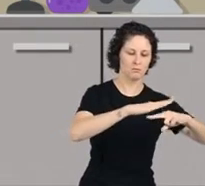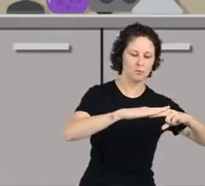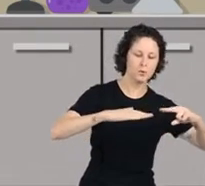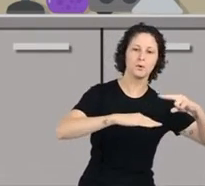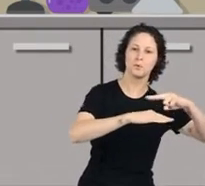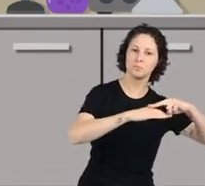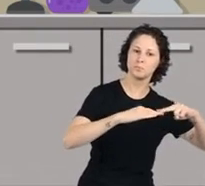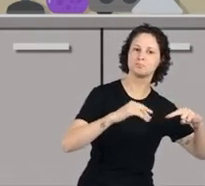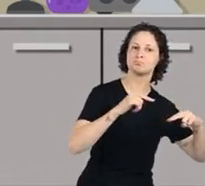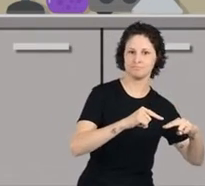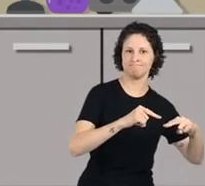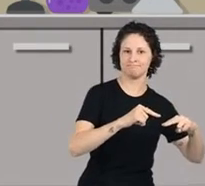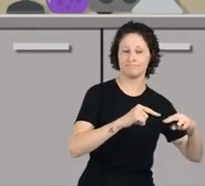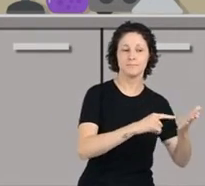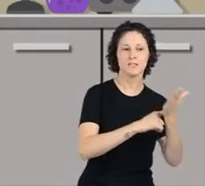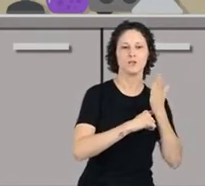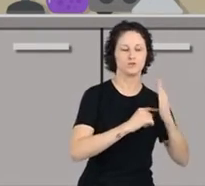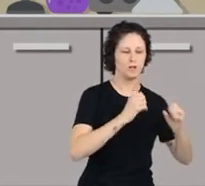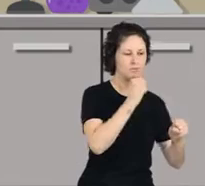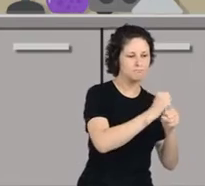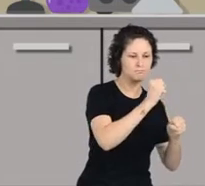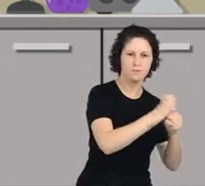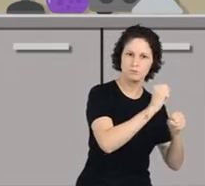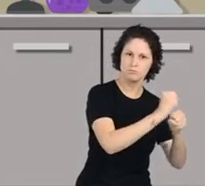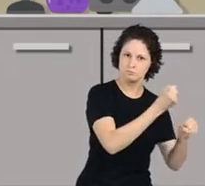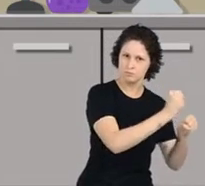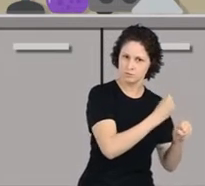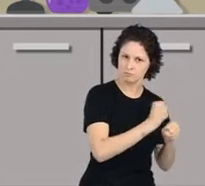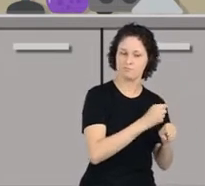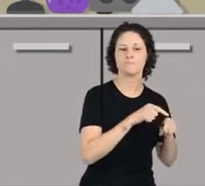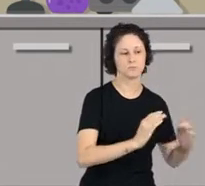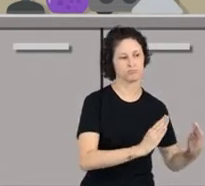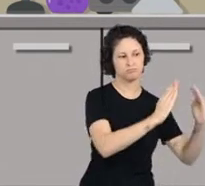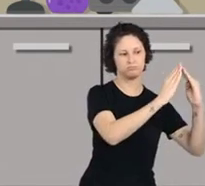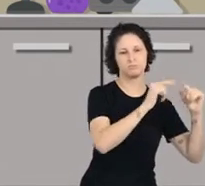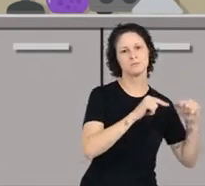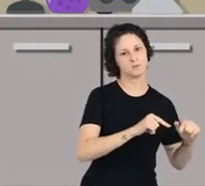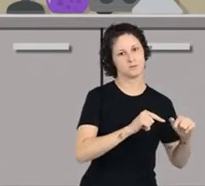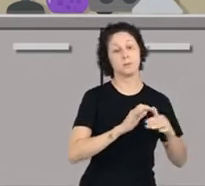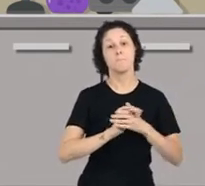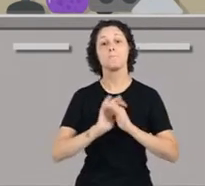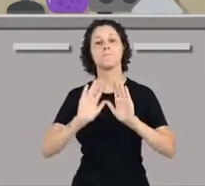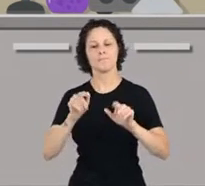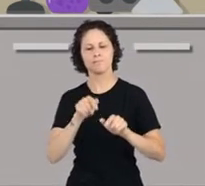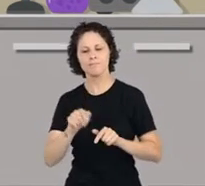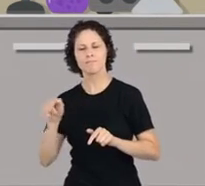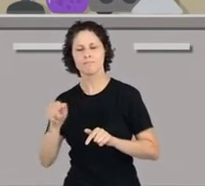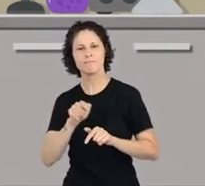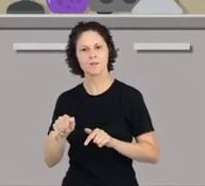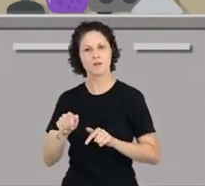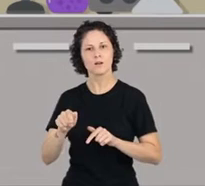e também na construção das pirâmides. Já os incas e os astecas utilizavam o petróleo